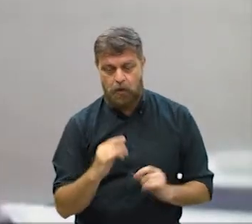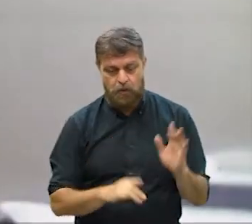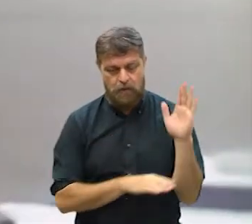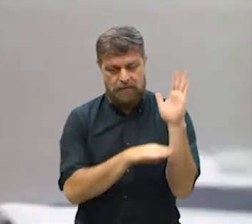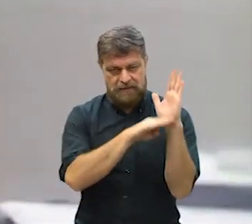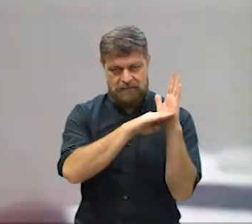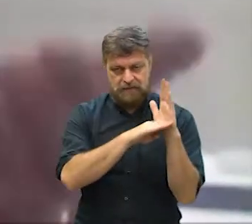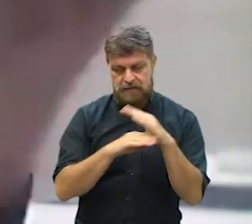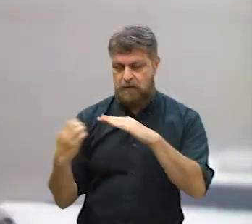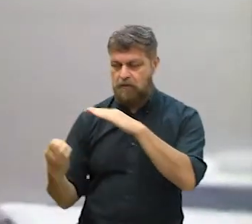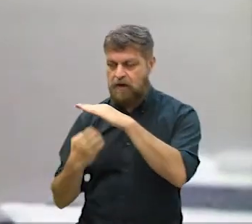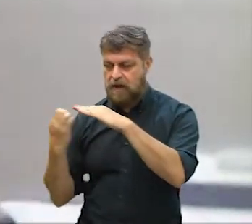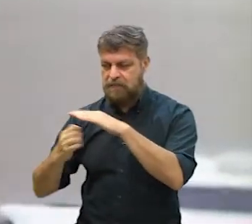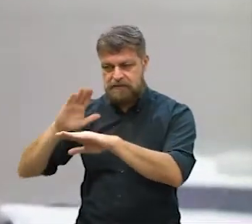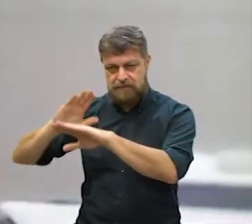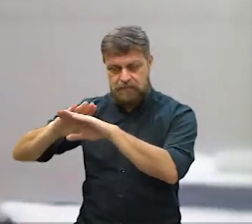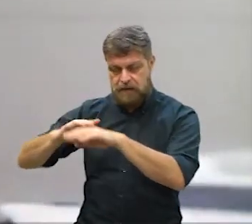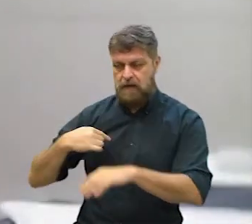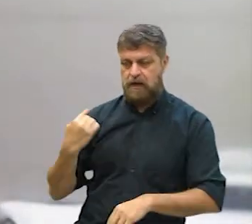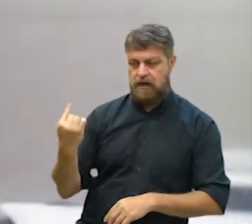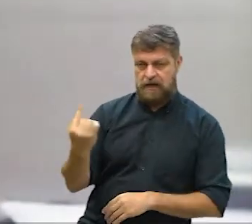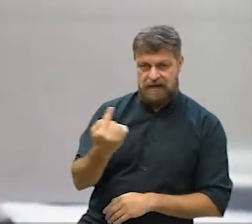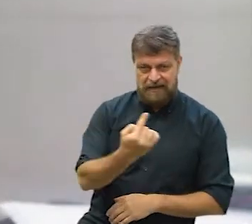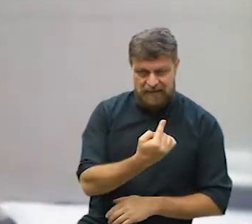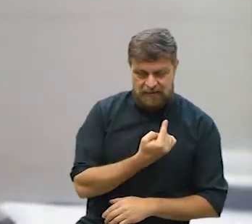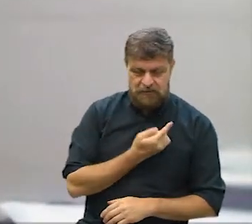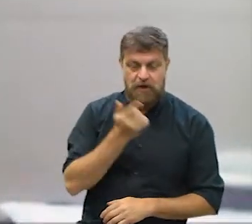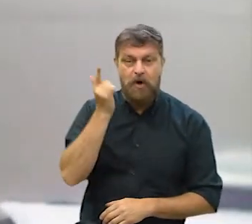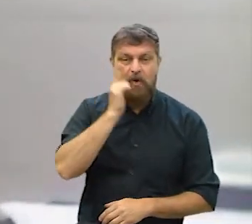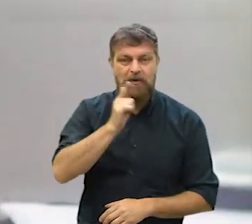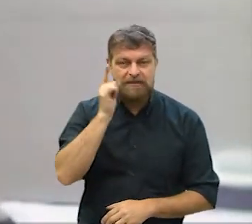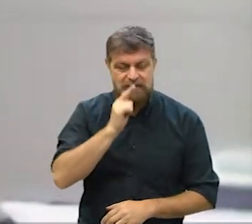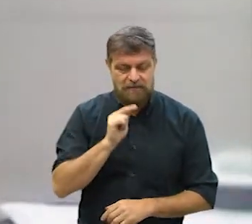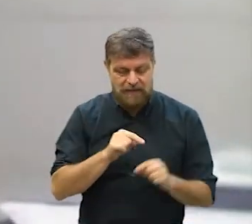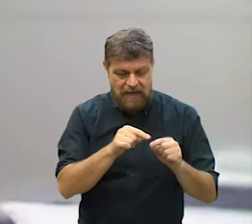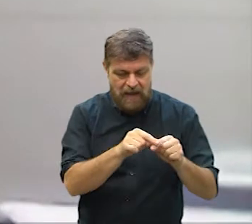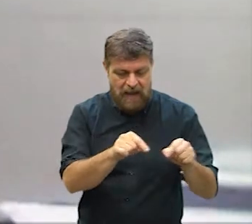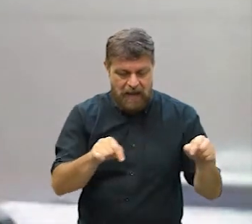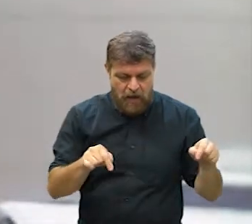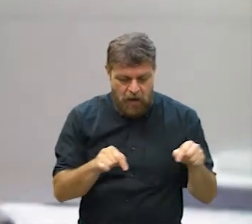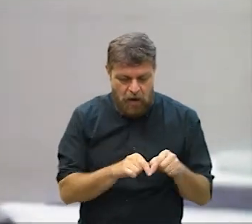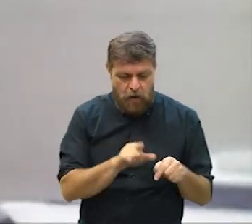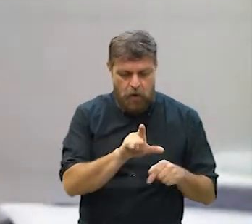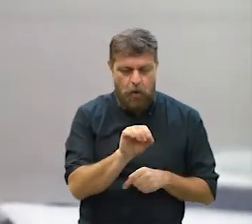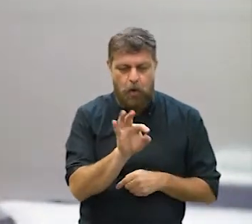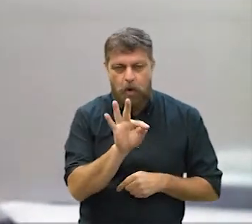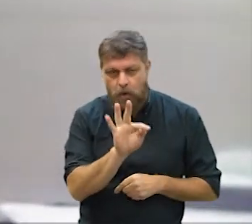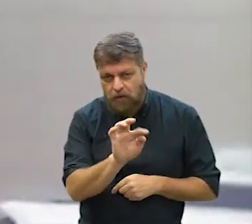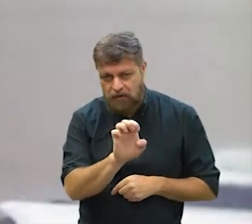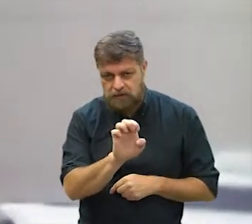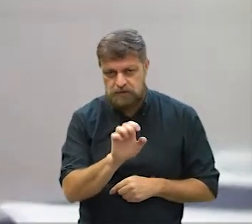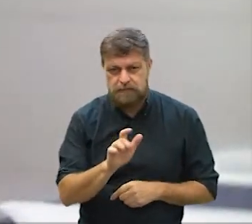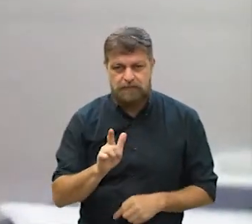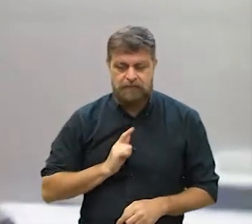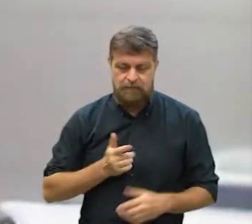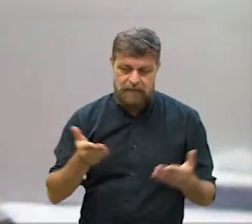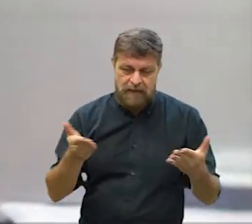ela pode fazer isso e nós vamos viabilizar lotes agora com uma